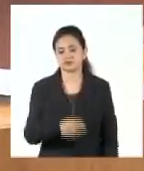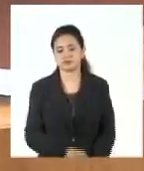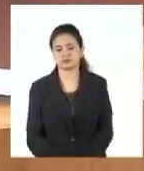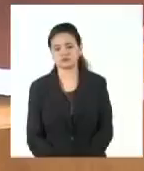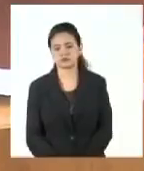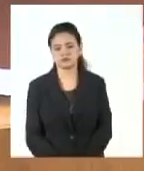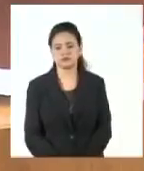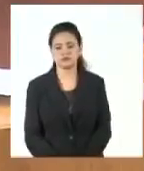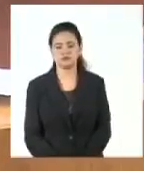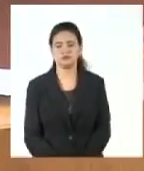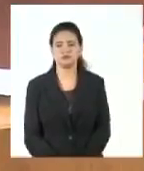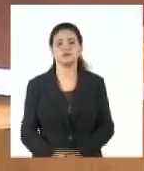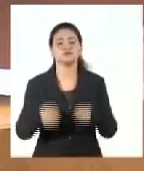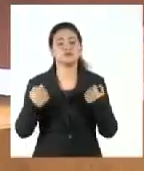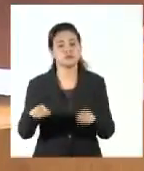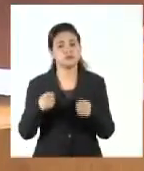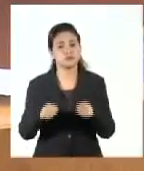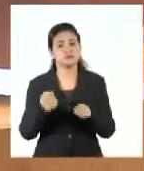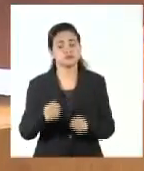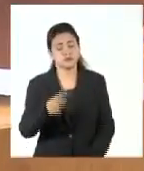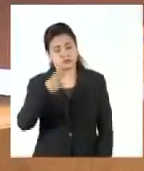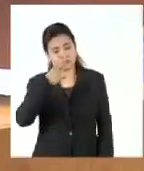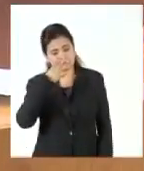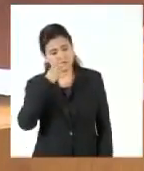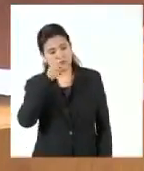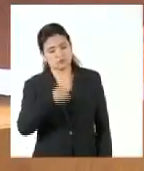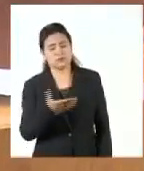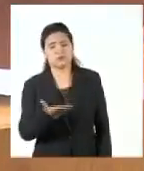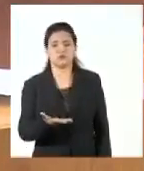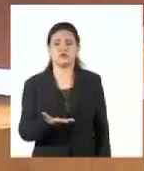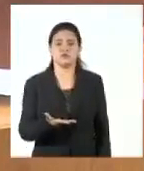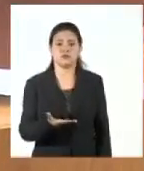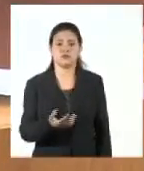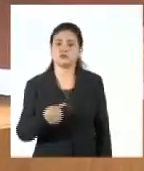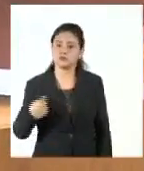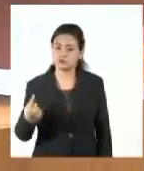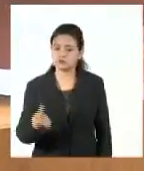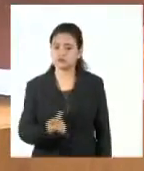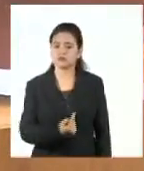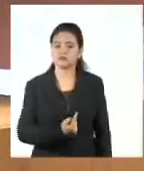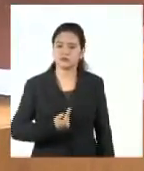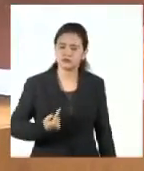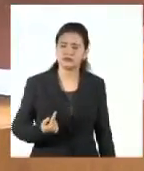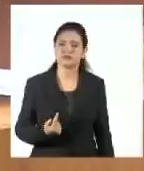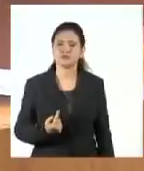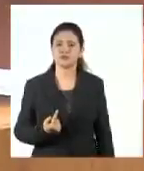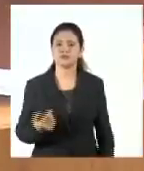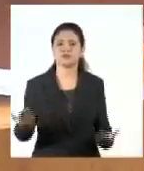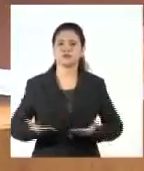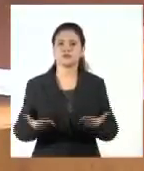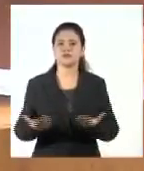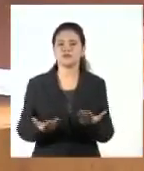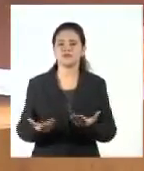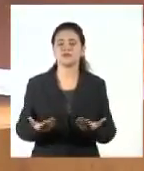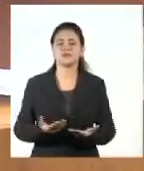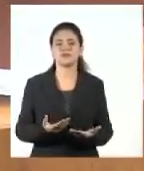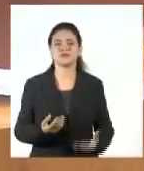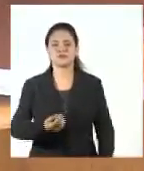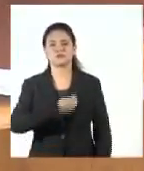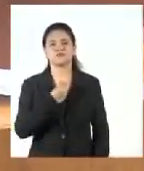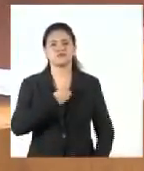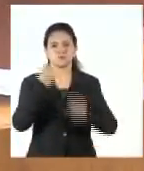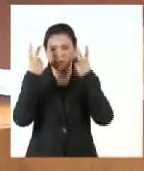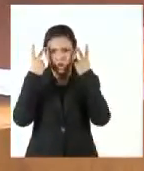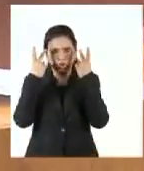Então, nós temos que atentar para isso. Nós não estamos dentro de um quadro normal de criminalidade para se tratar